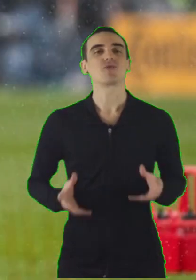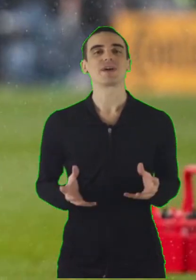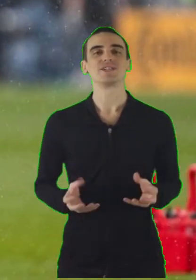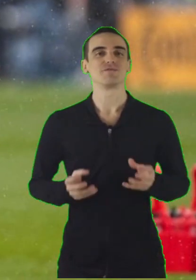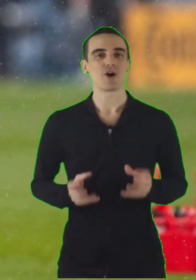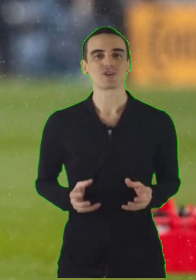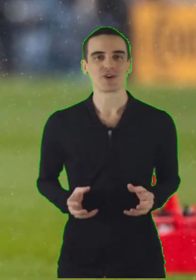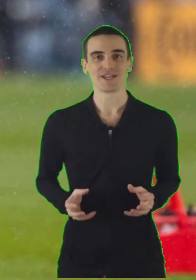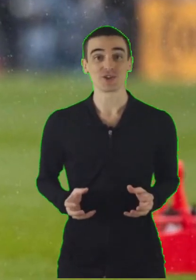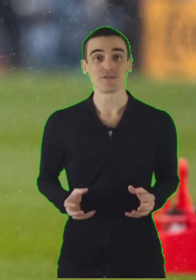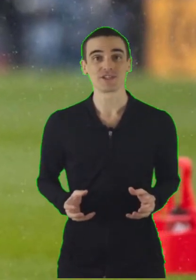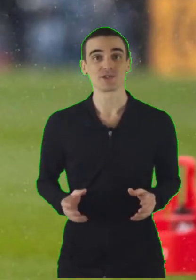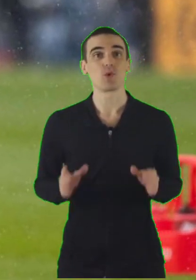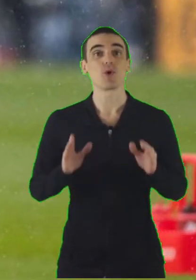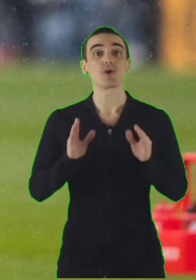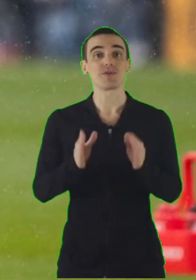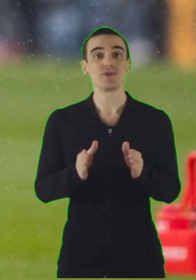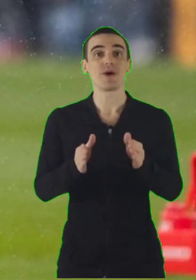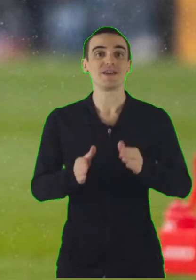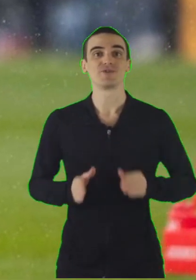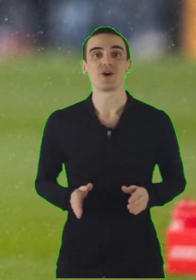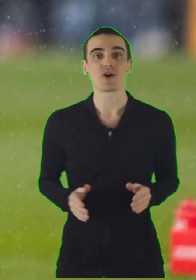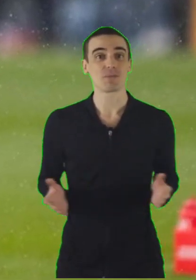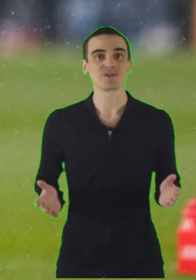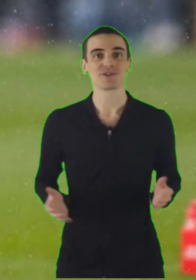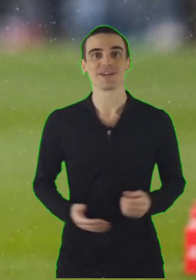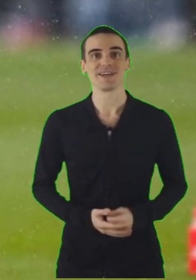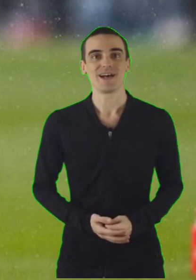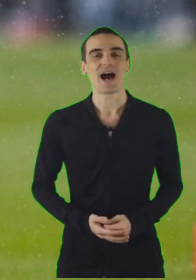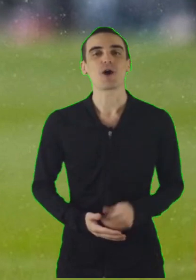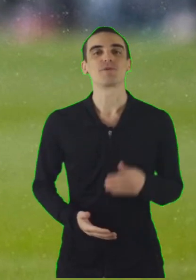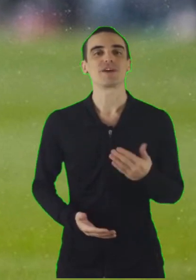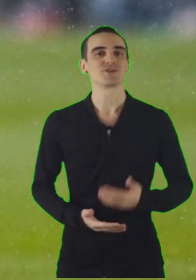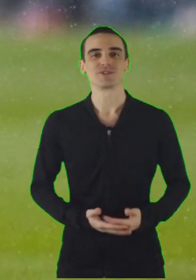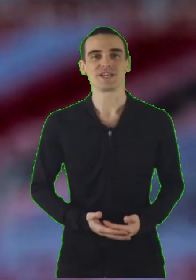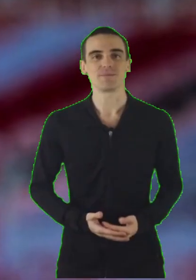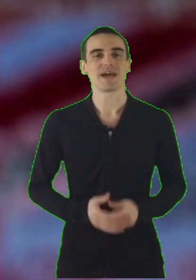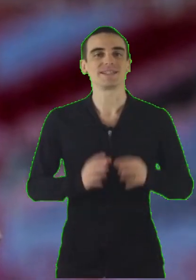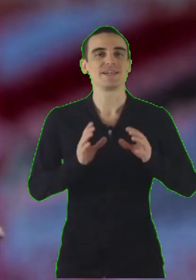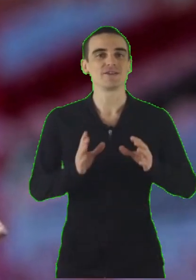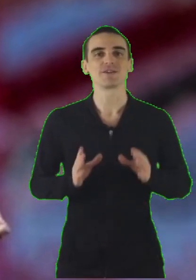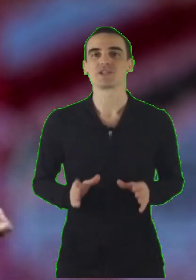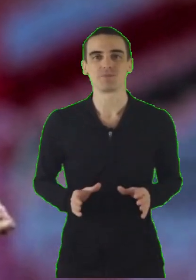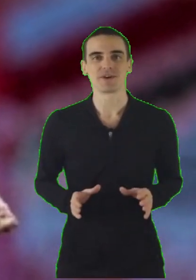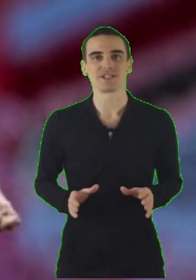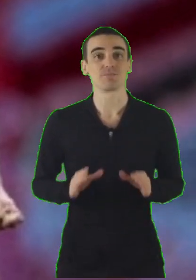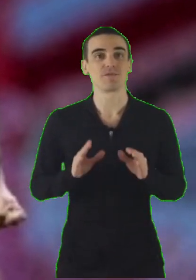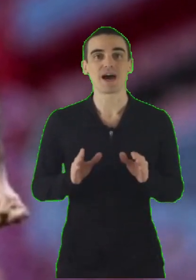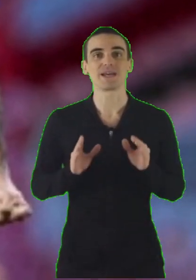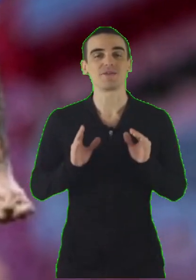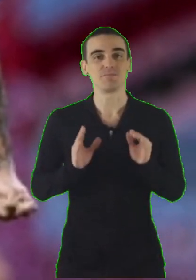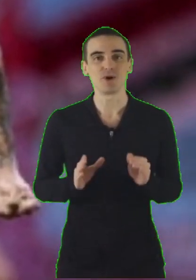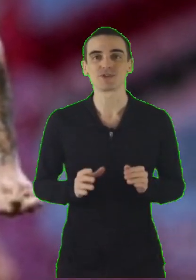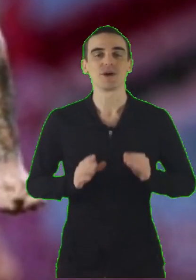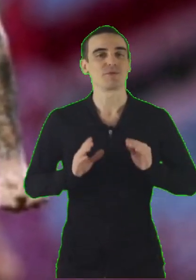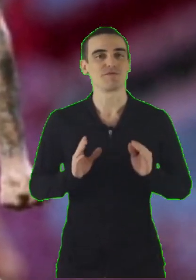estariam em salários acima de 700.000 mensais Alejandro Romero gamarra mais conhecido como kaku é de origem Argentina e possui